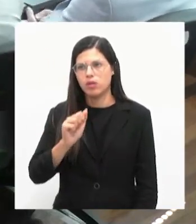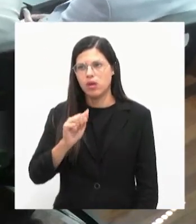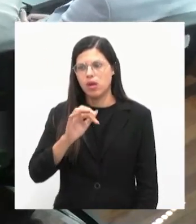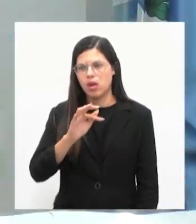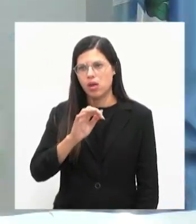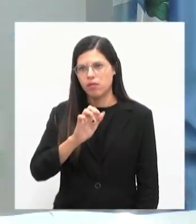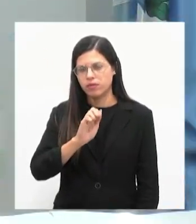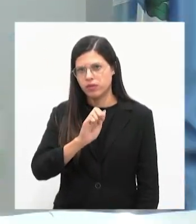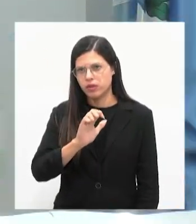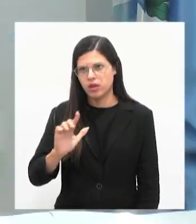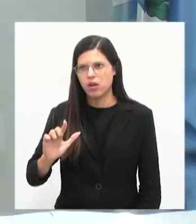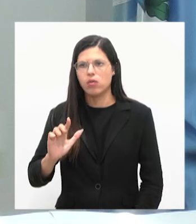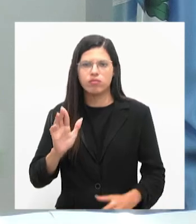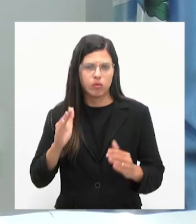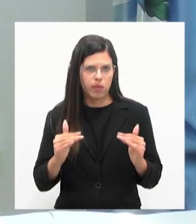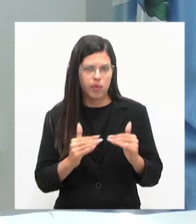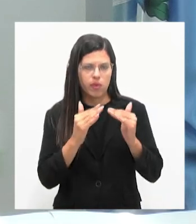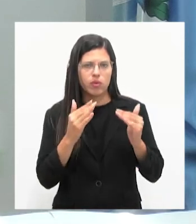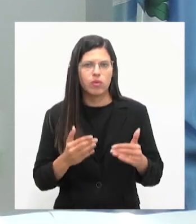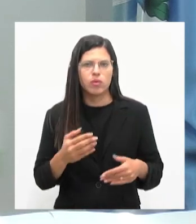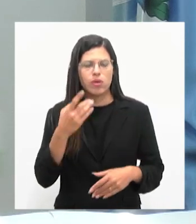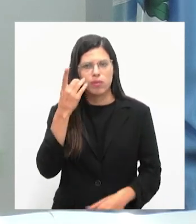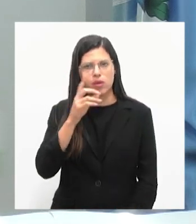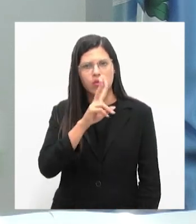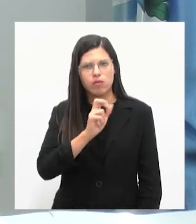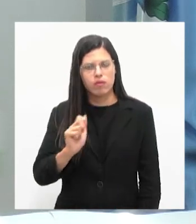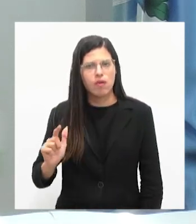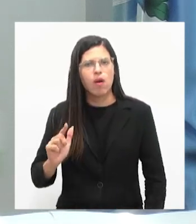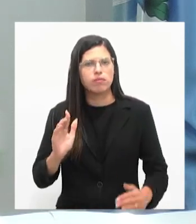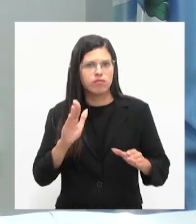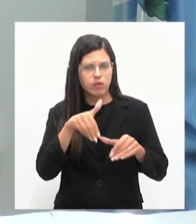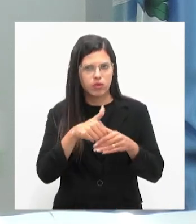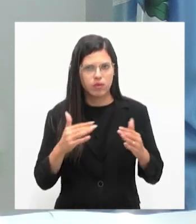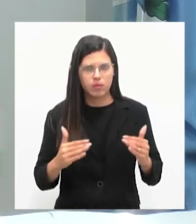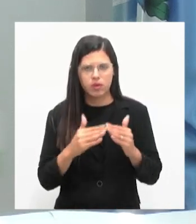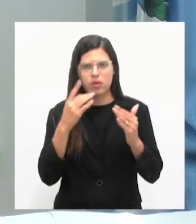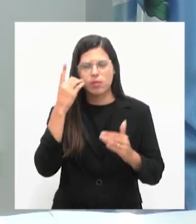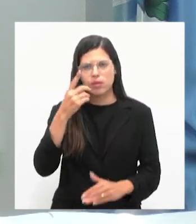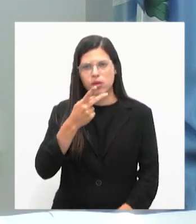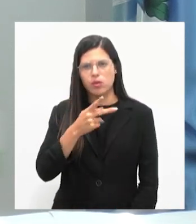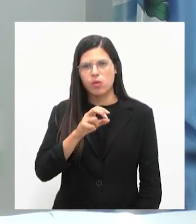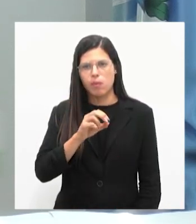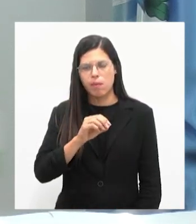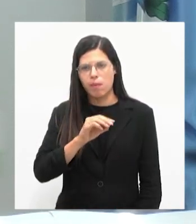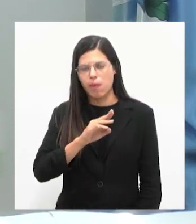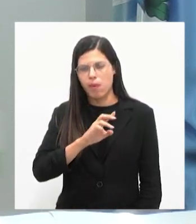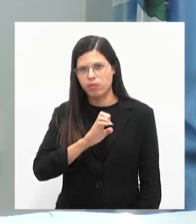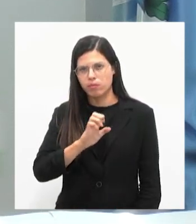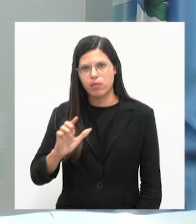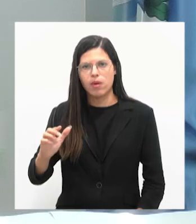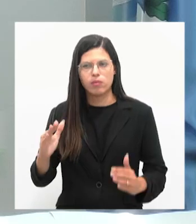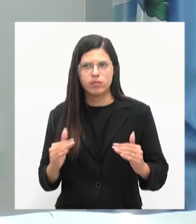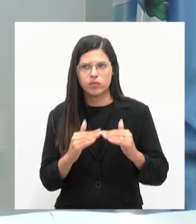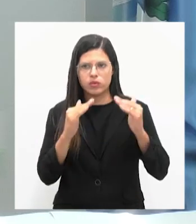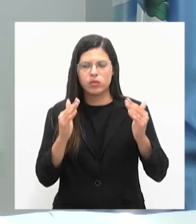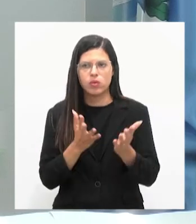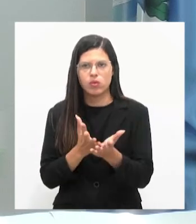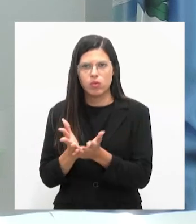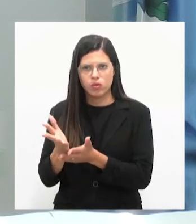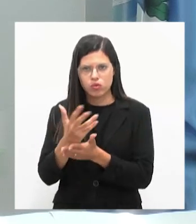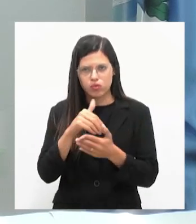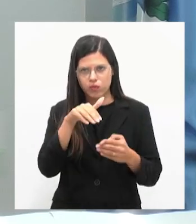Valdo Ceasa? Bom dia a todos. Voto favorável. Deputado Poubel? Favorável, presidente. Também voto favorável. Então, com os votos colhidos, fica